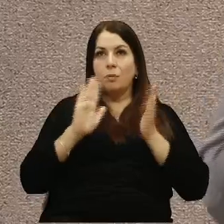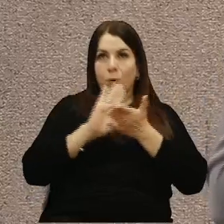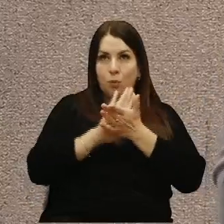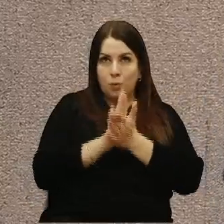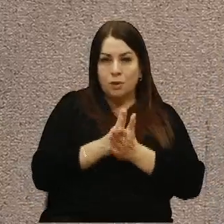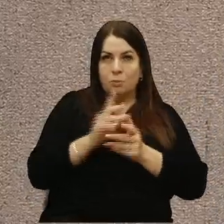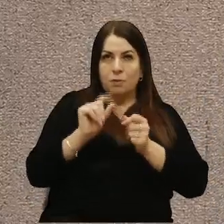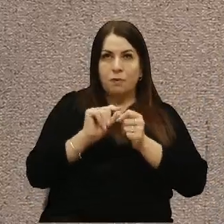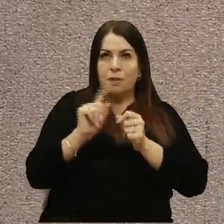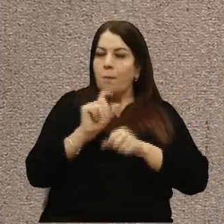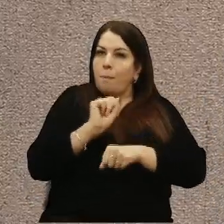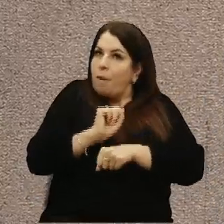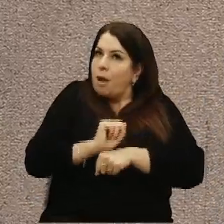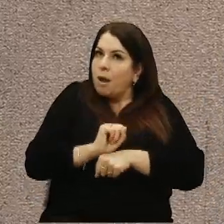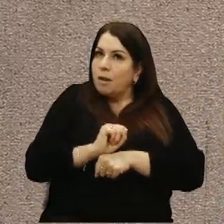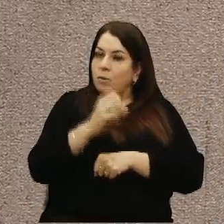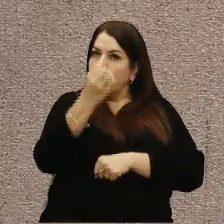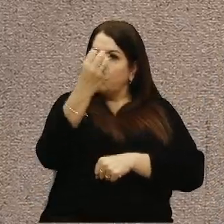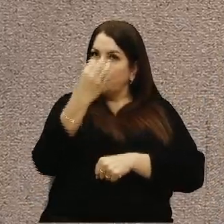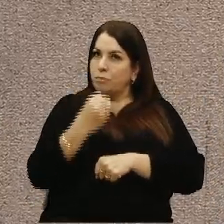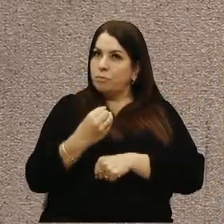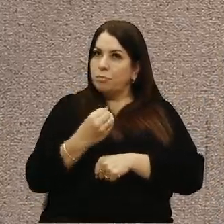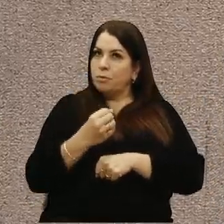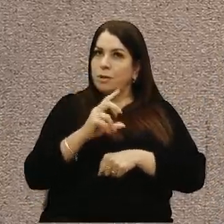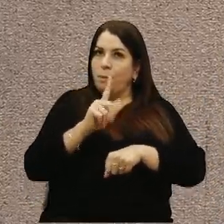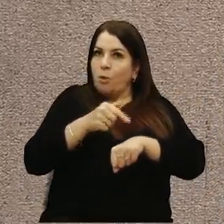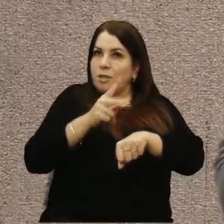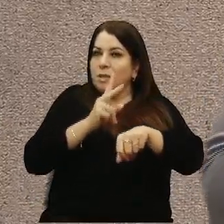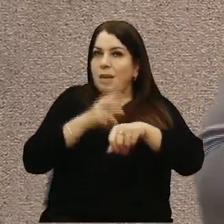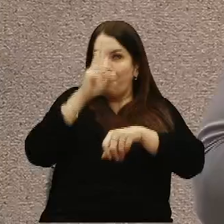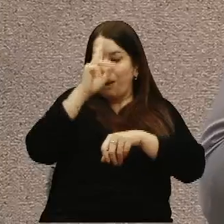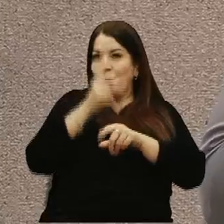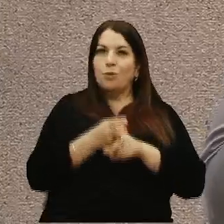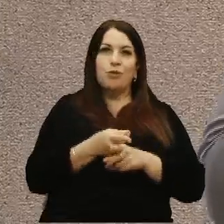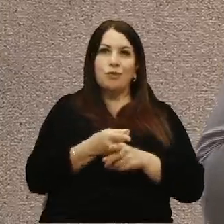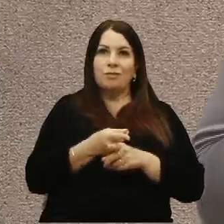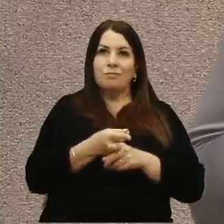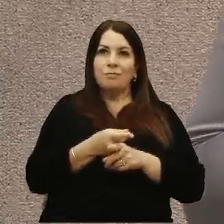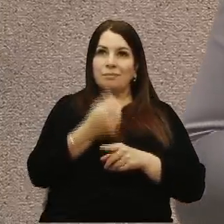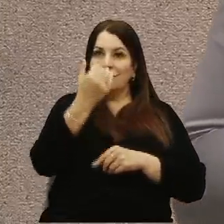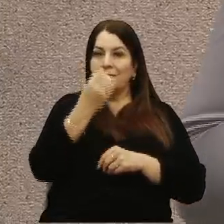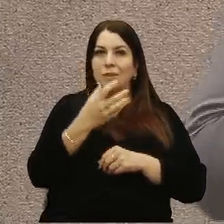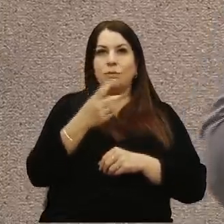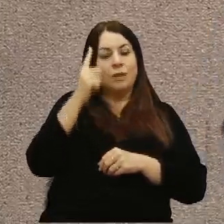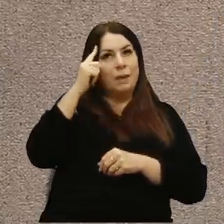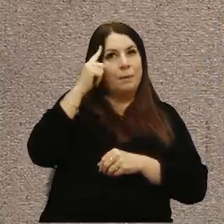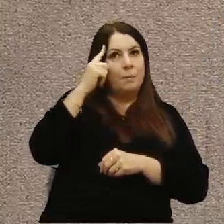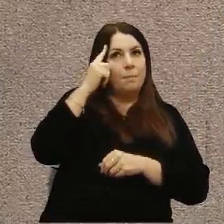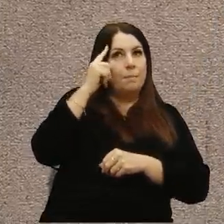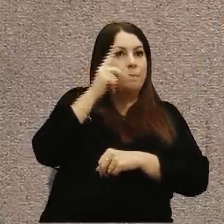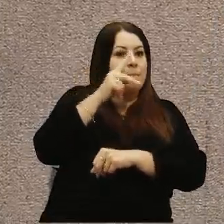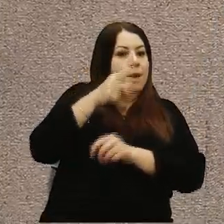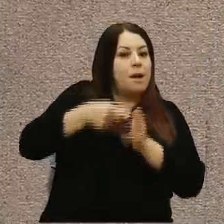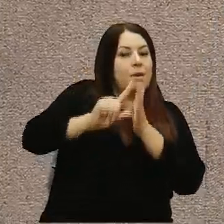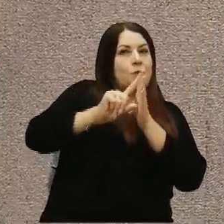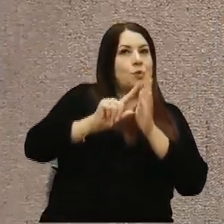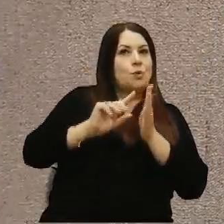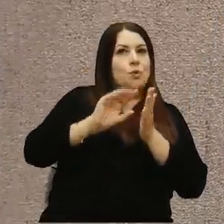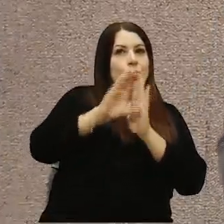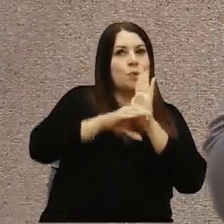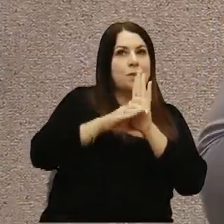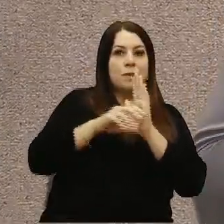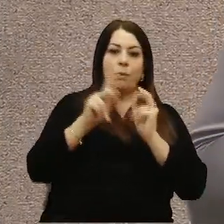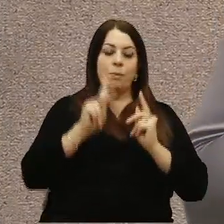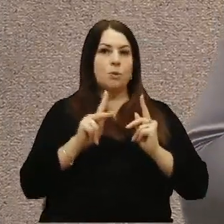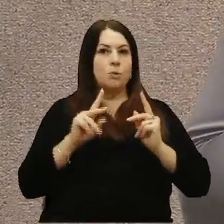me faz não ficar parado no sinal vermelho depois da meia-noite. Quantos aqui não têm o mesmo preconceito? Qual é o preconceito? De que alguém vai vir te